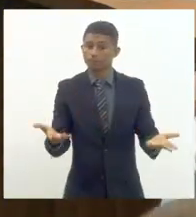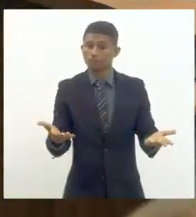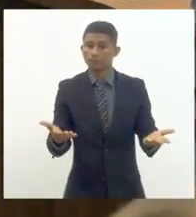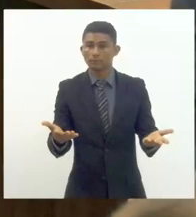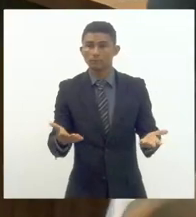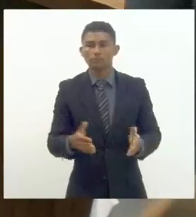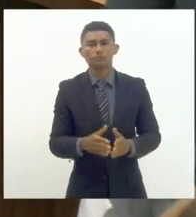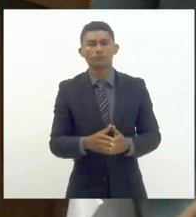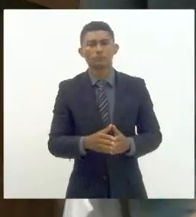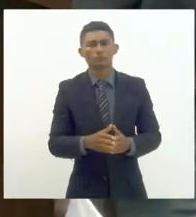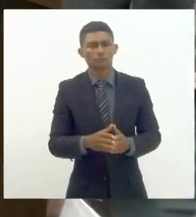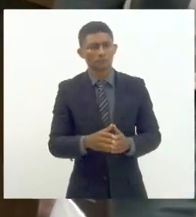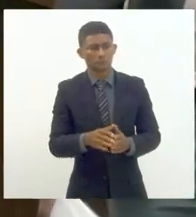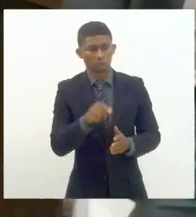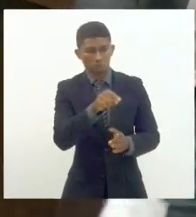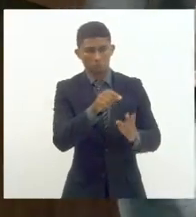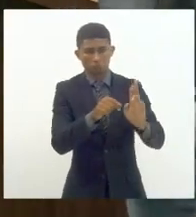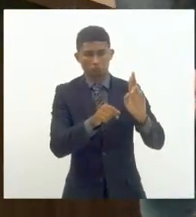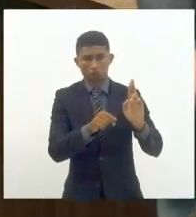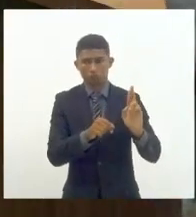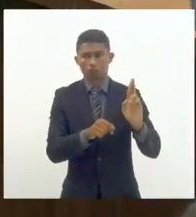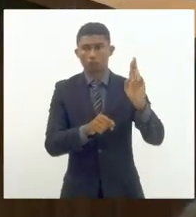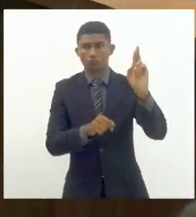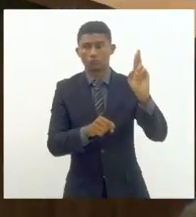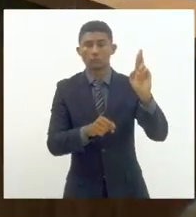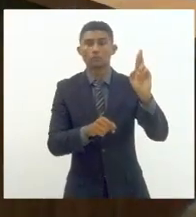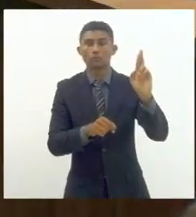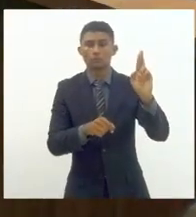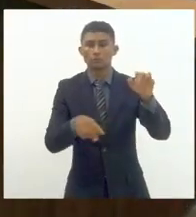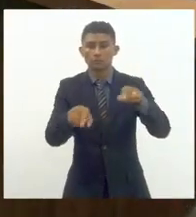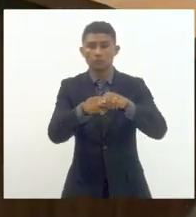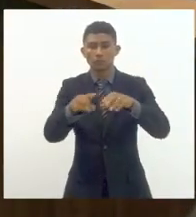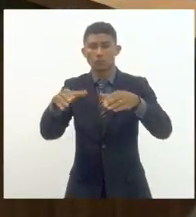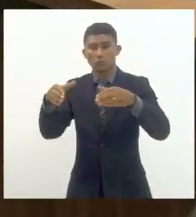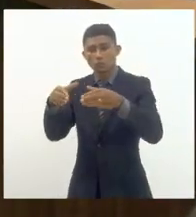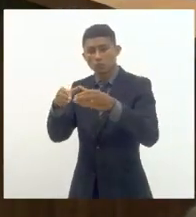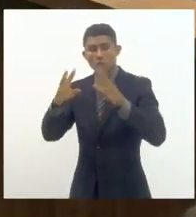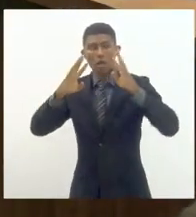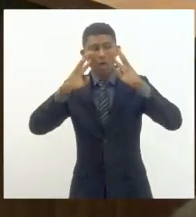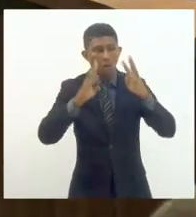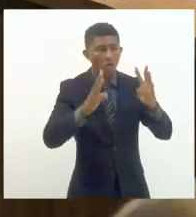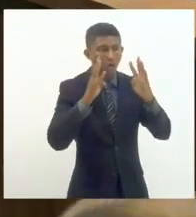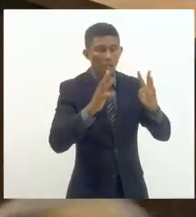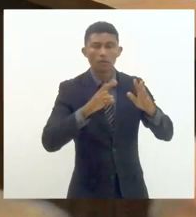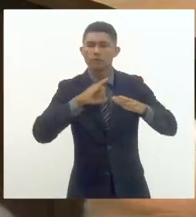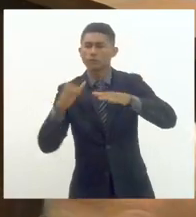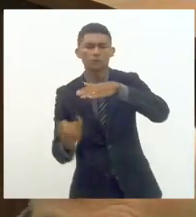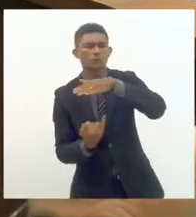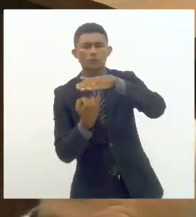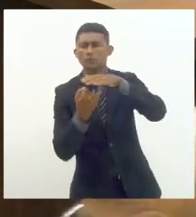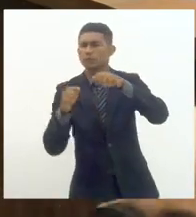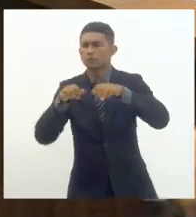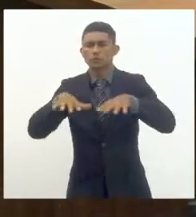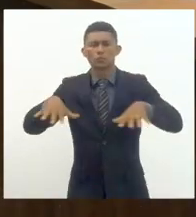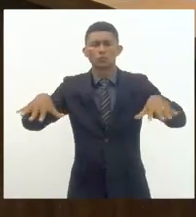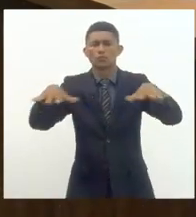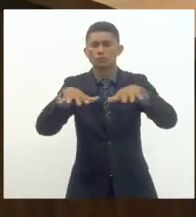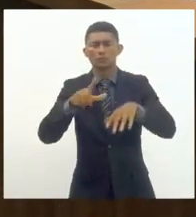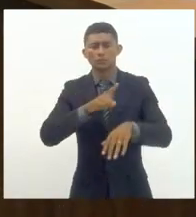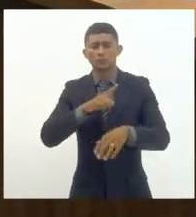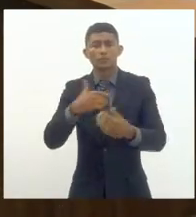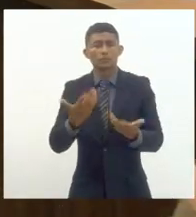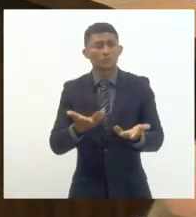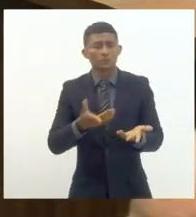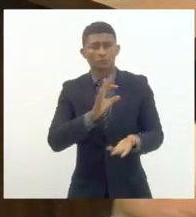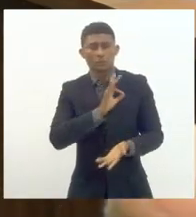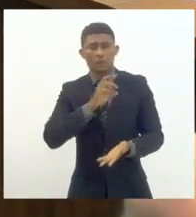de corregedoria, bem como ouvidoria, temos em todas as instituições do Estado. Por que não ter na Polícia